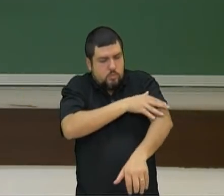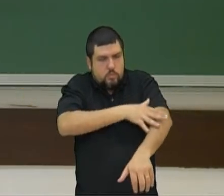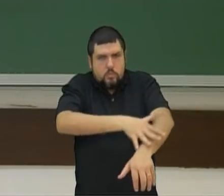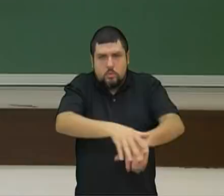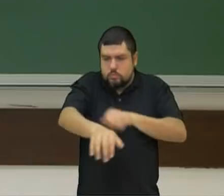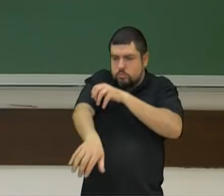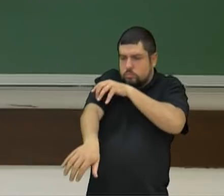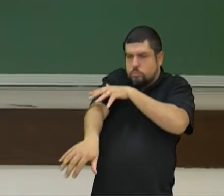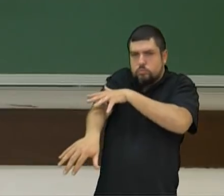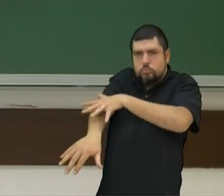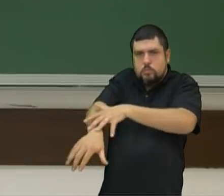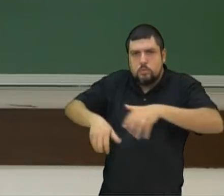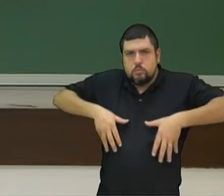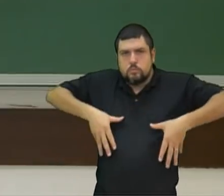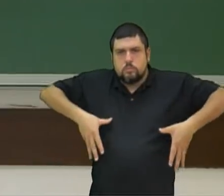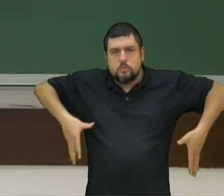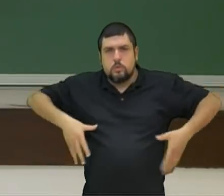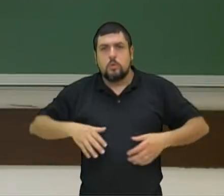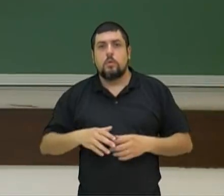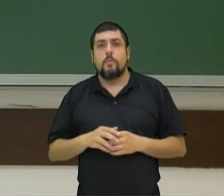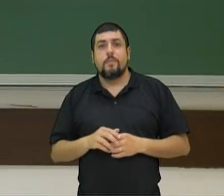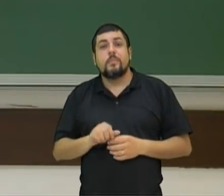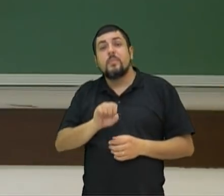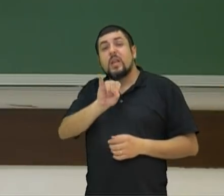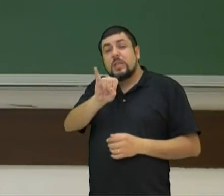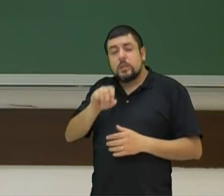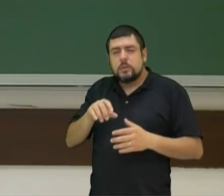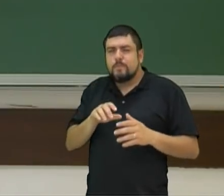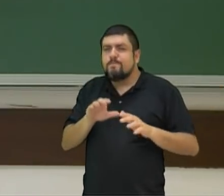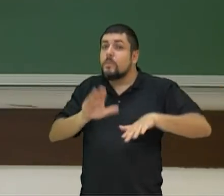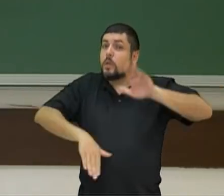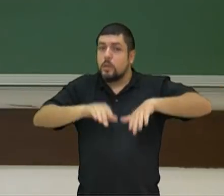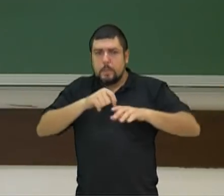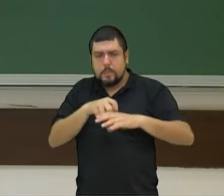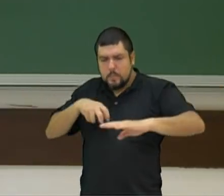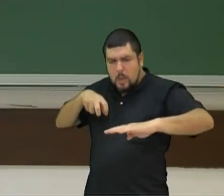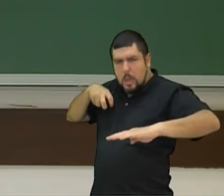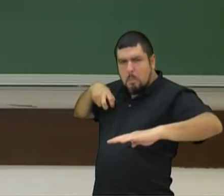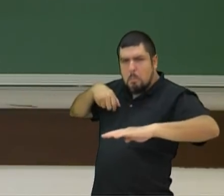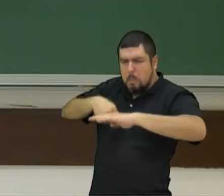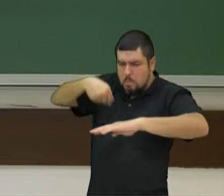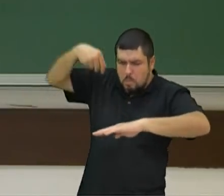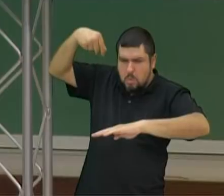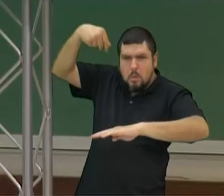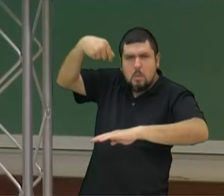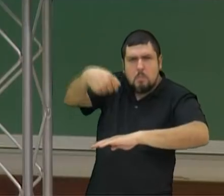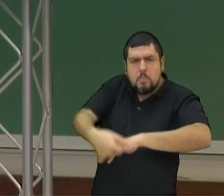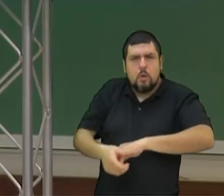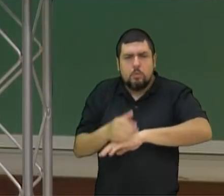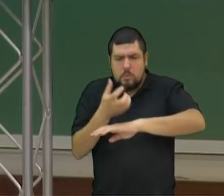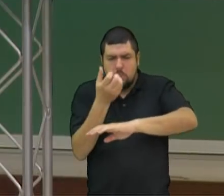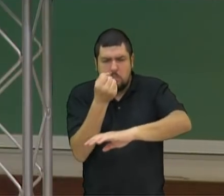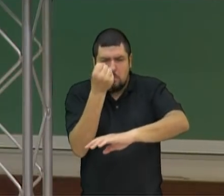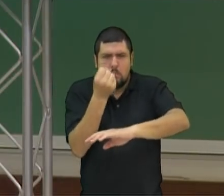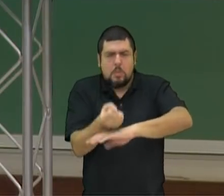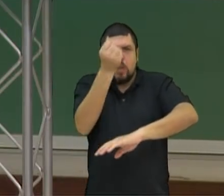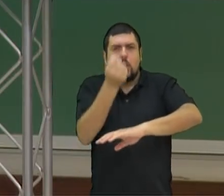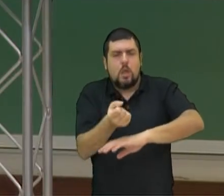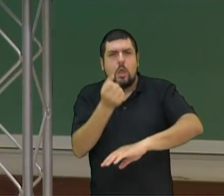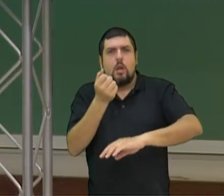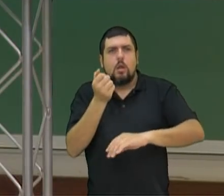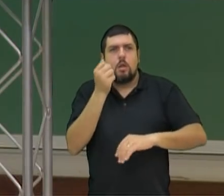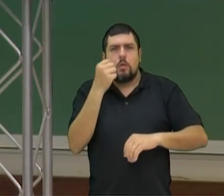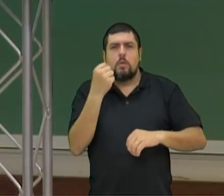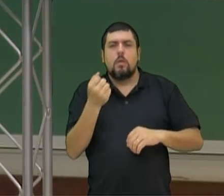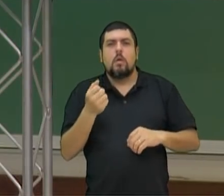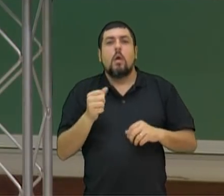inferiores. Dependendo do impacto, eu posso prejudicar. Olha a imagem que eu trago para vocês. Eu posso prejudicar,